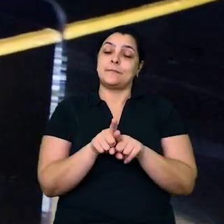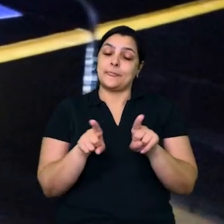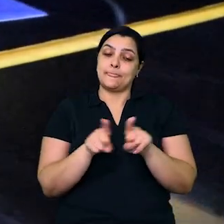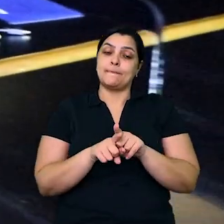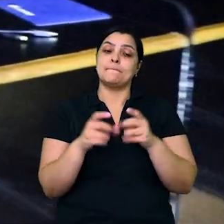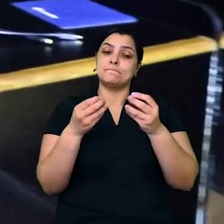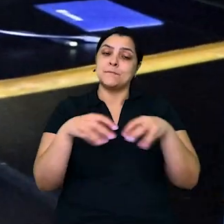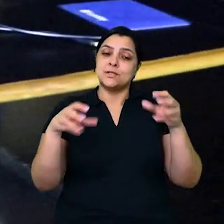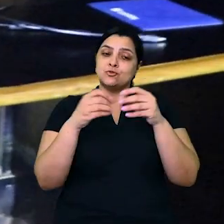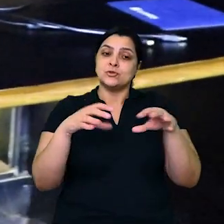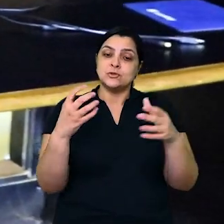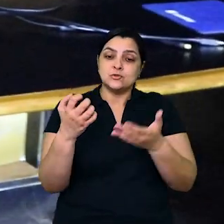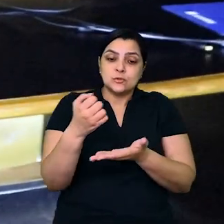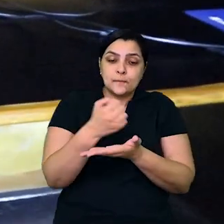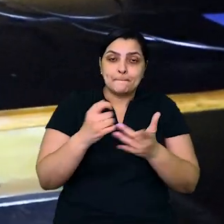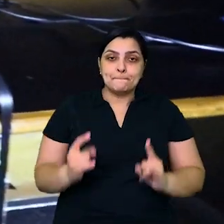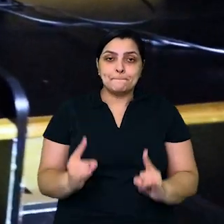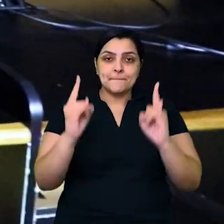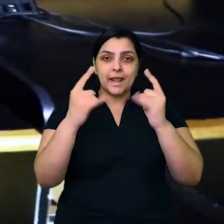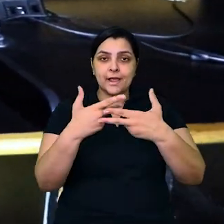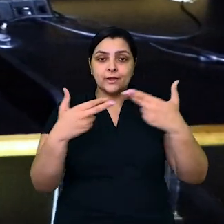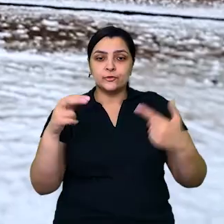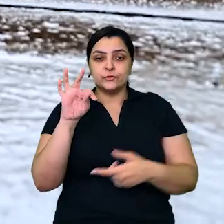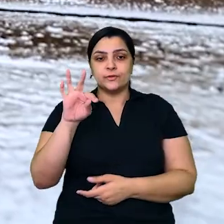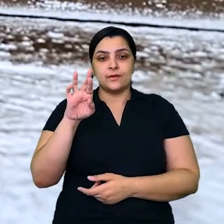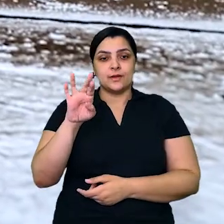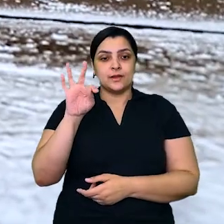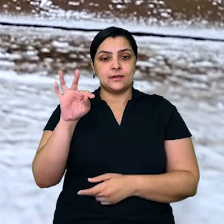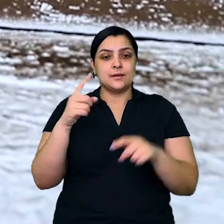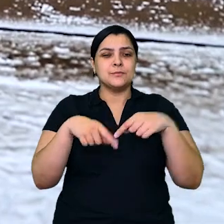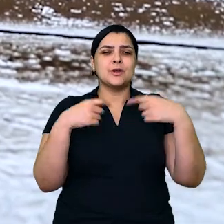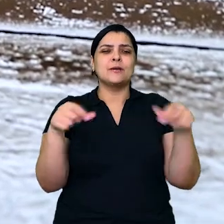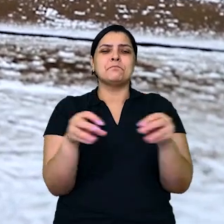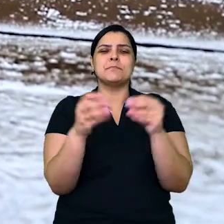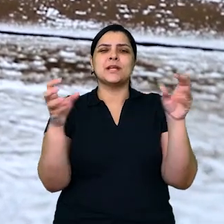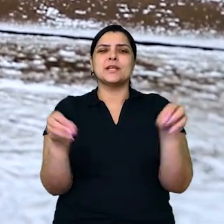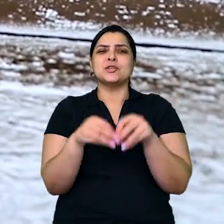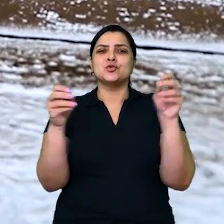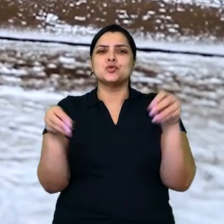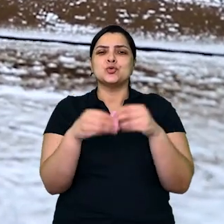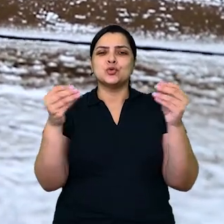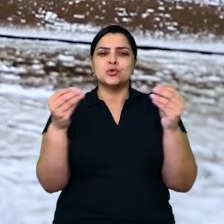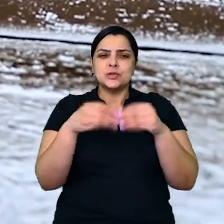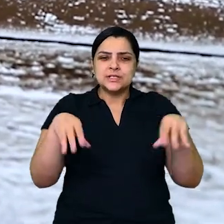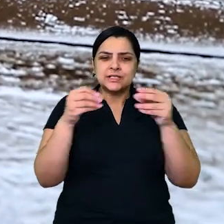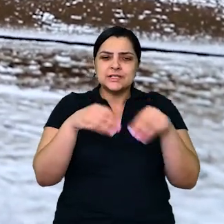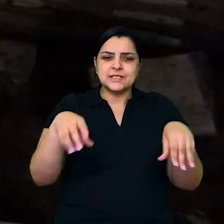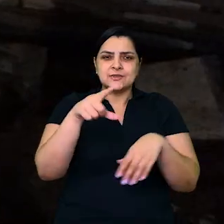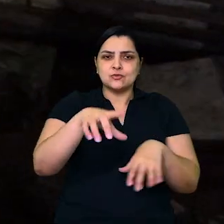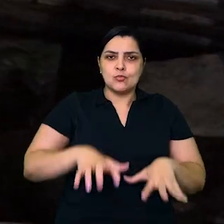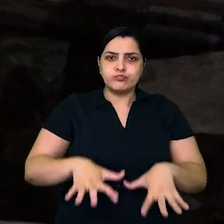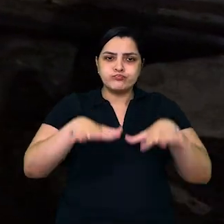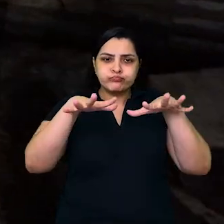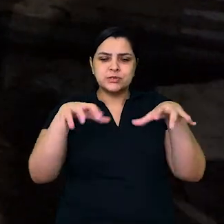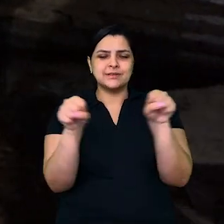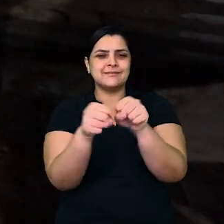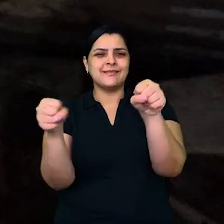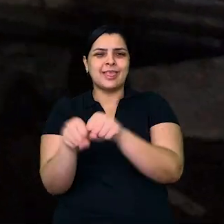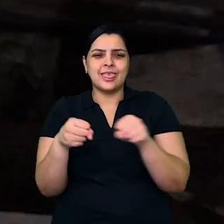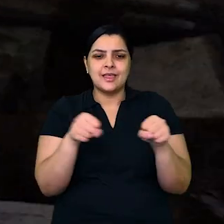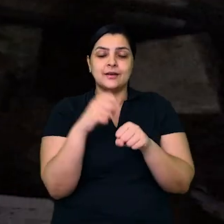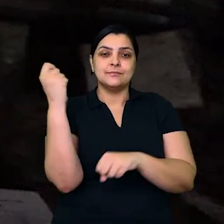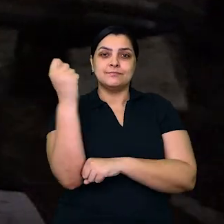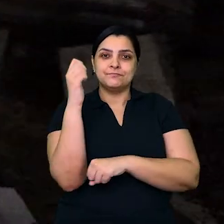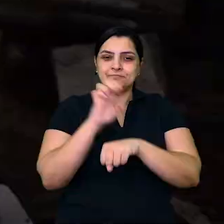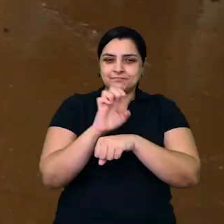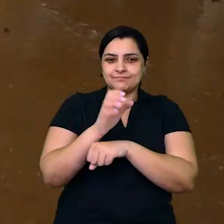reparação de danos na estrutura predial do TRT. O local foi danificado pelas fortes enchentes que atingiram o estado do